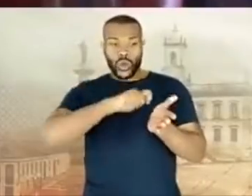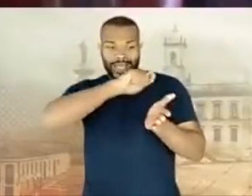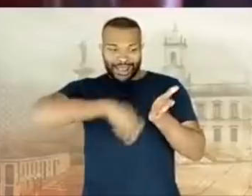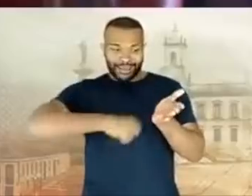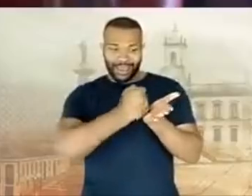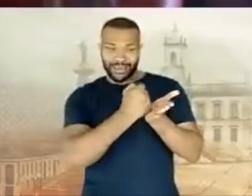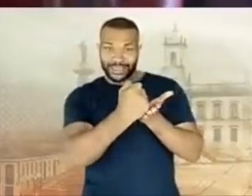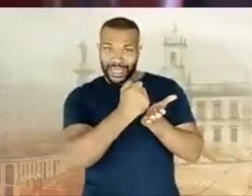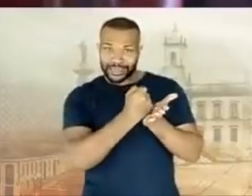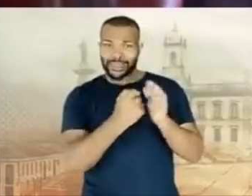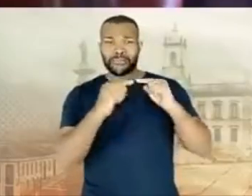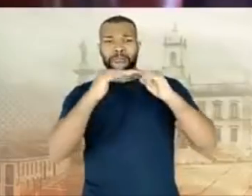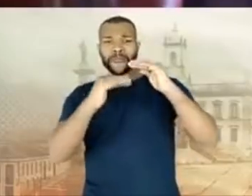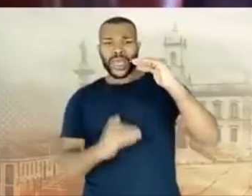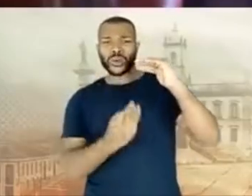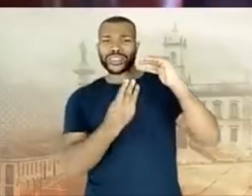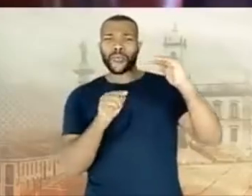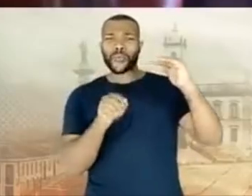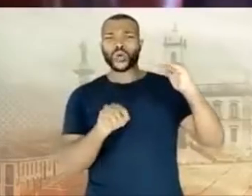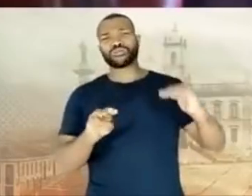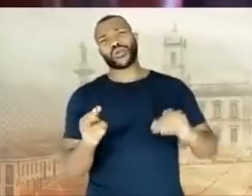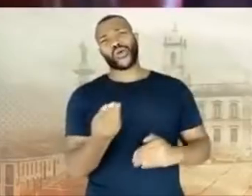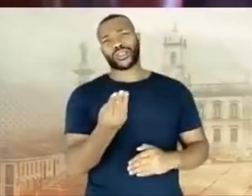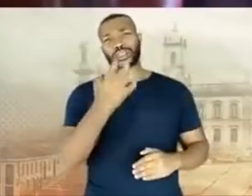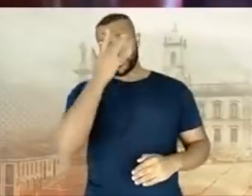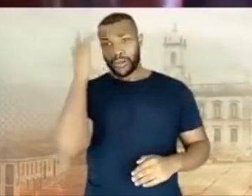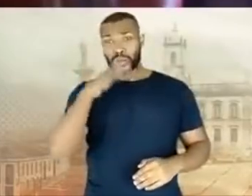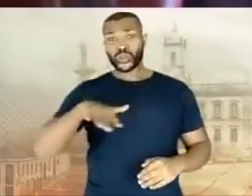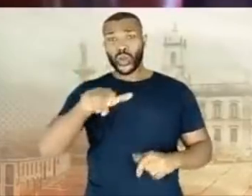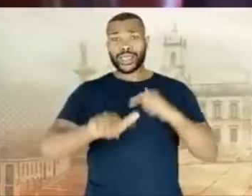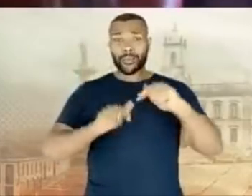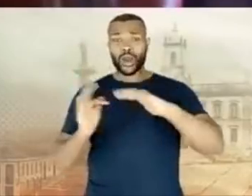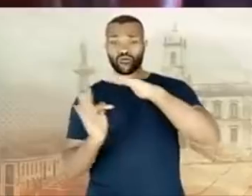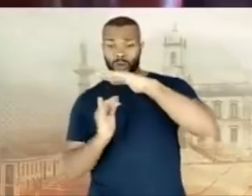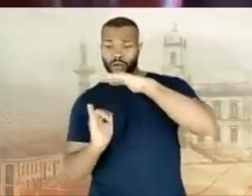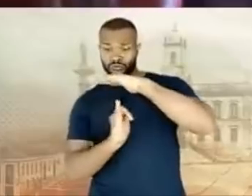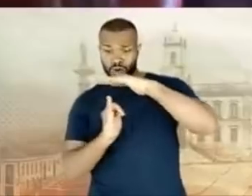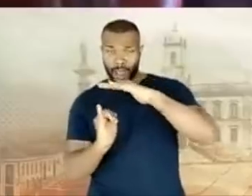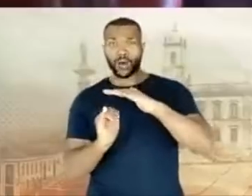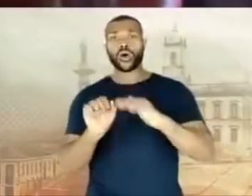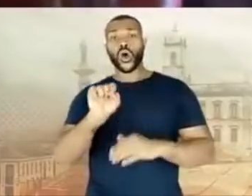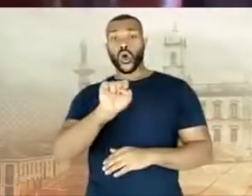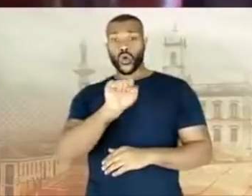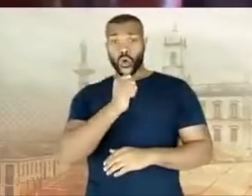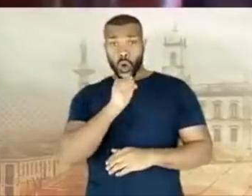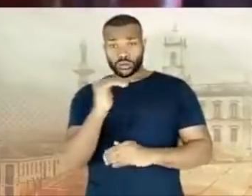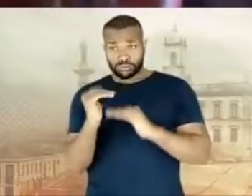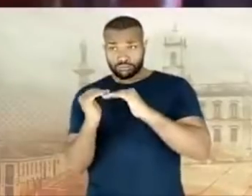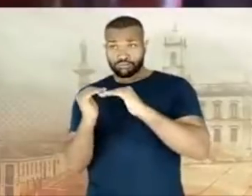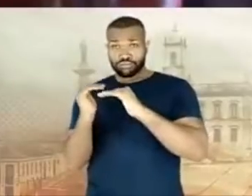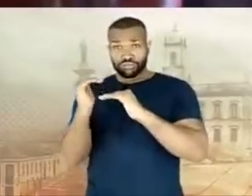milhões. E a quantidade de pessoas sem trabalho, formal ou informal, aumentou em